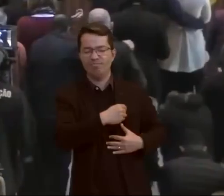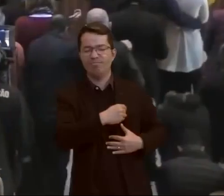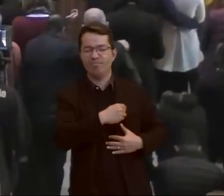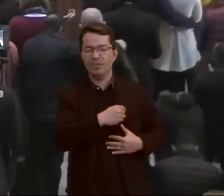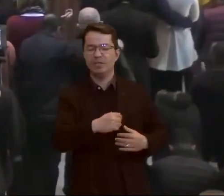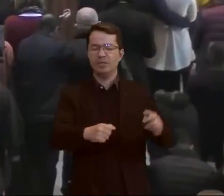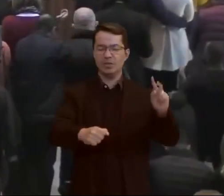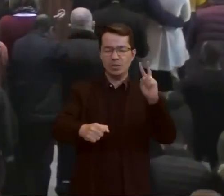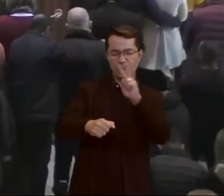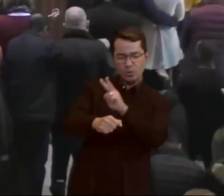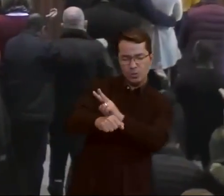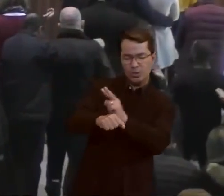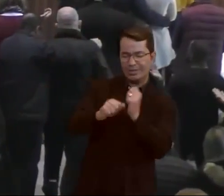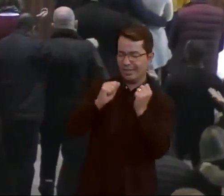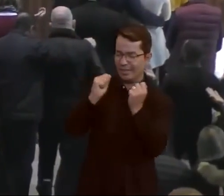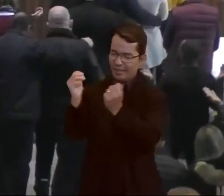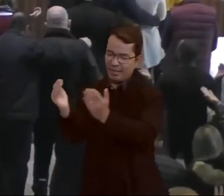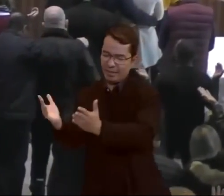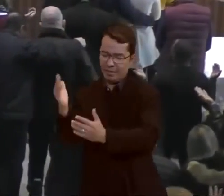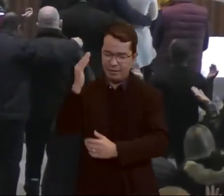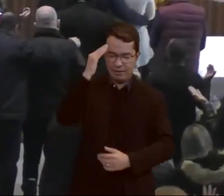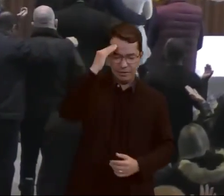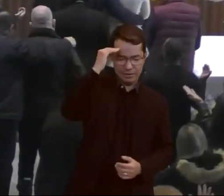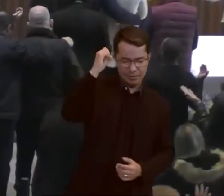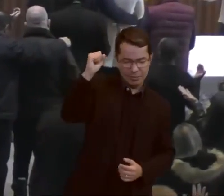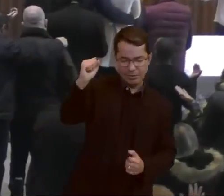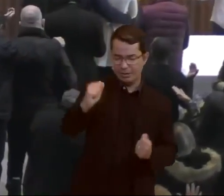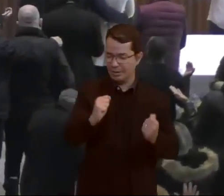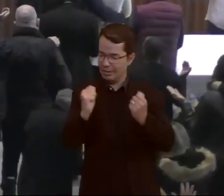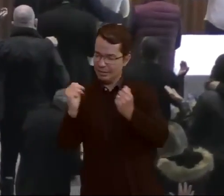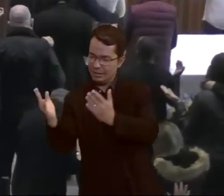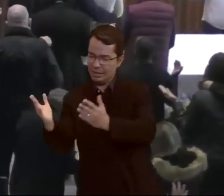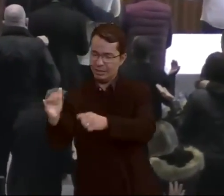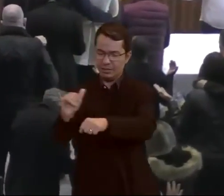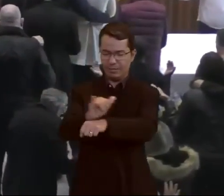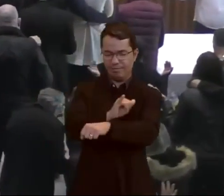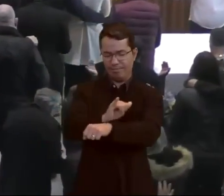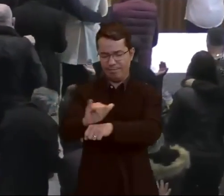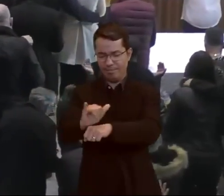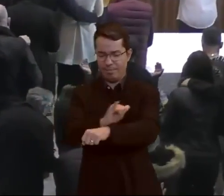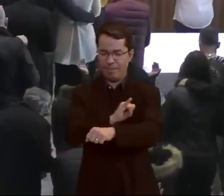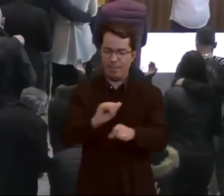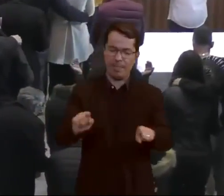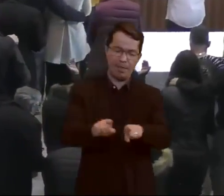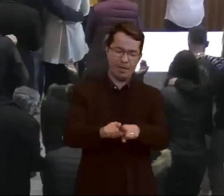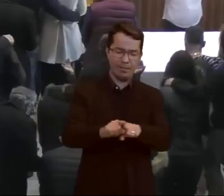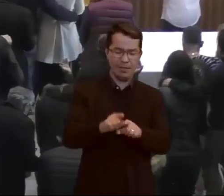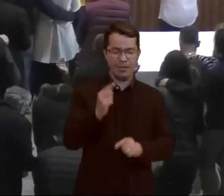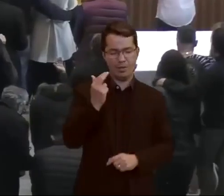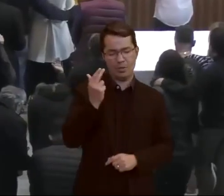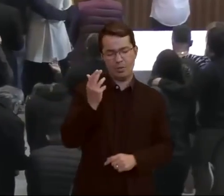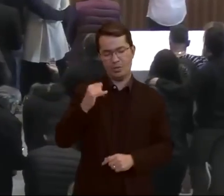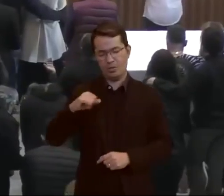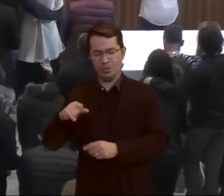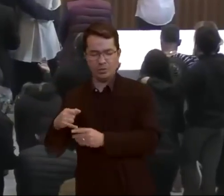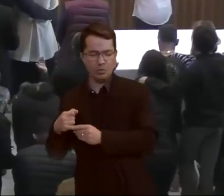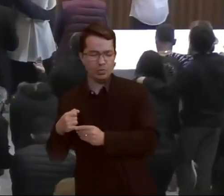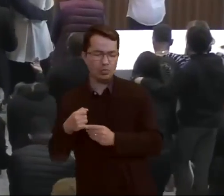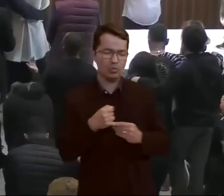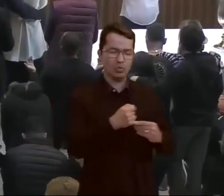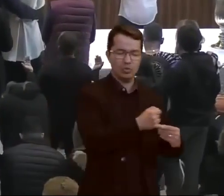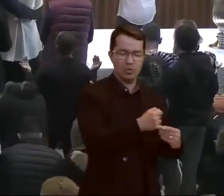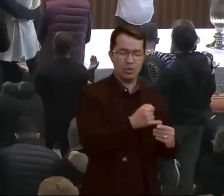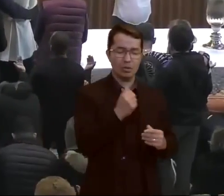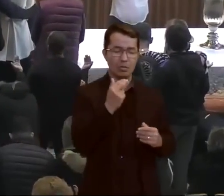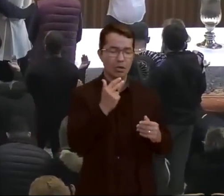dá sabedoria e dá estratégia. Assim como o Senhor deu para Josué. Quando ele foi diante da grande muralha de